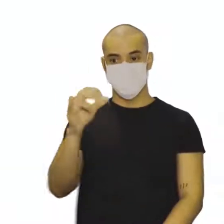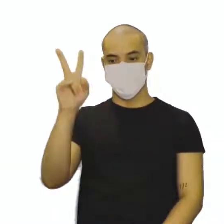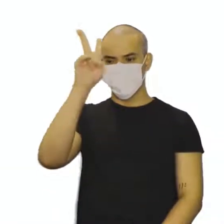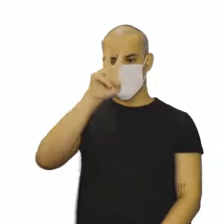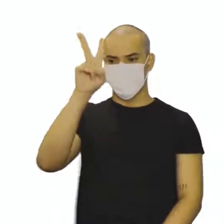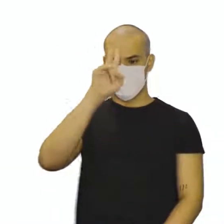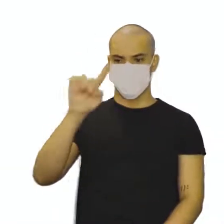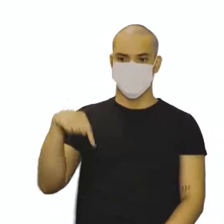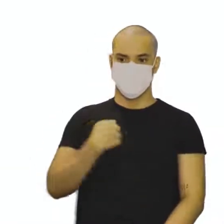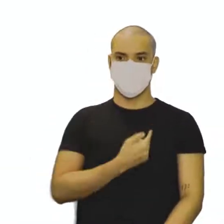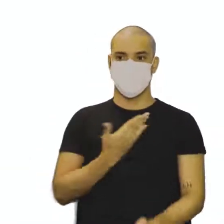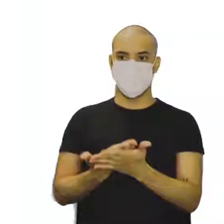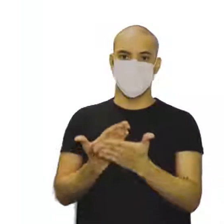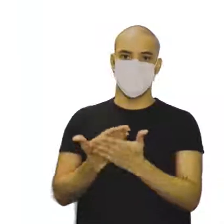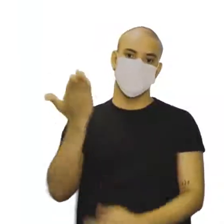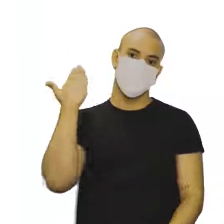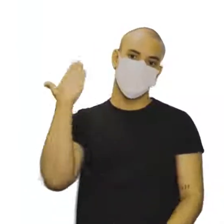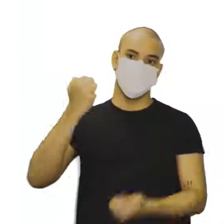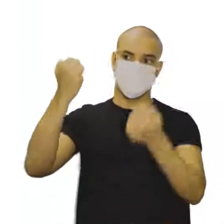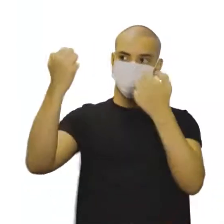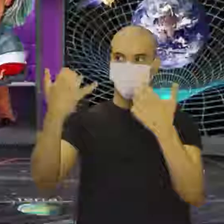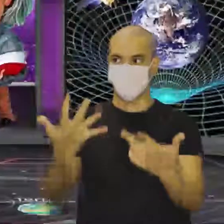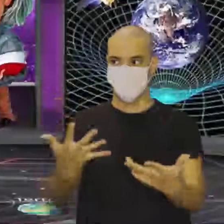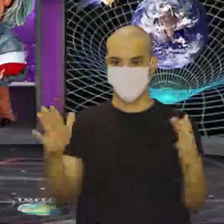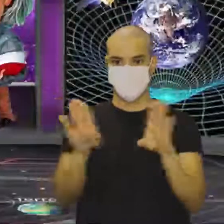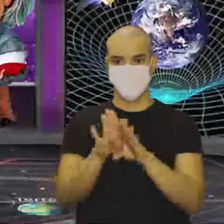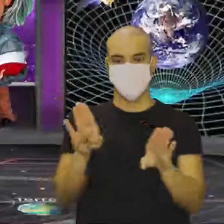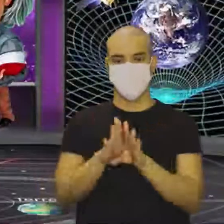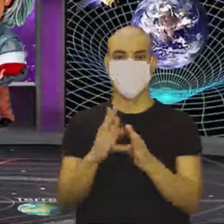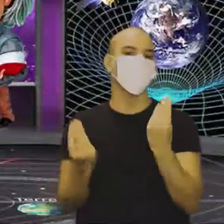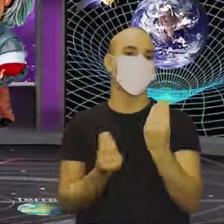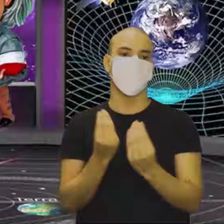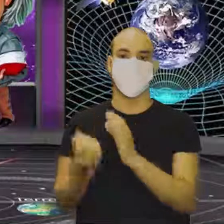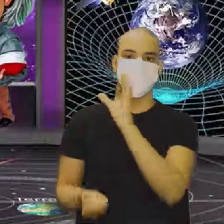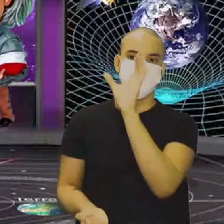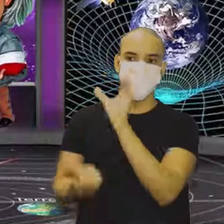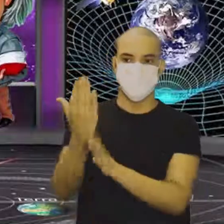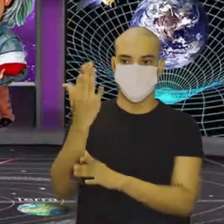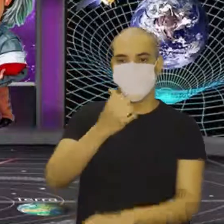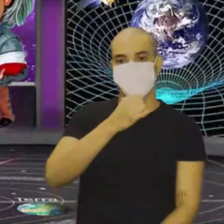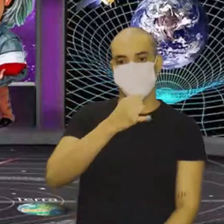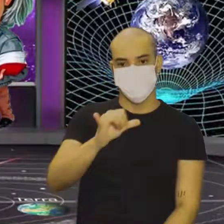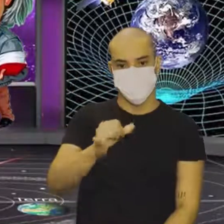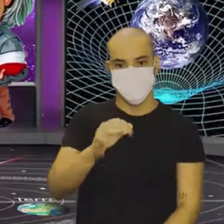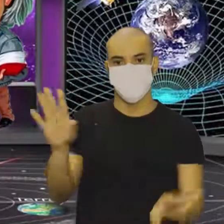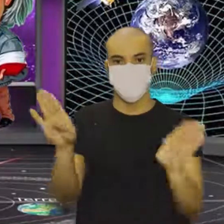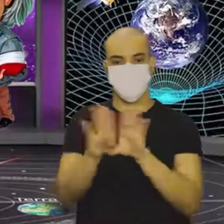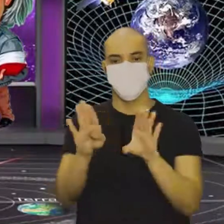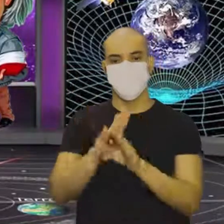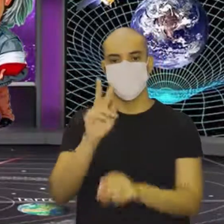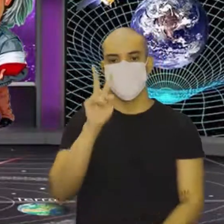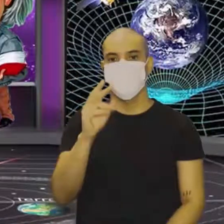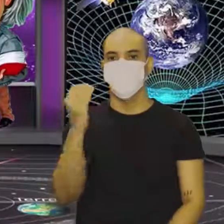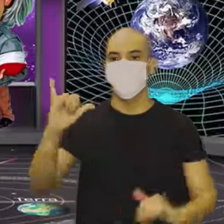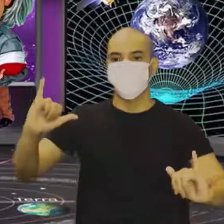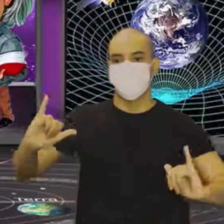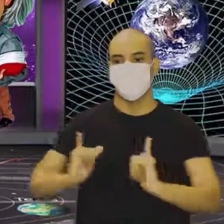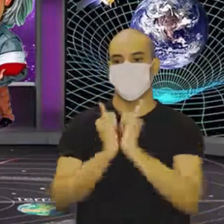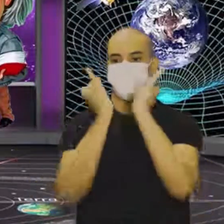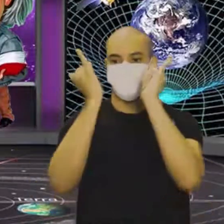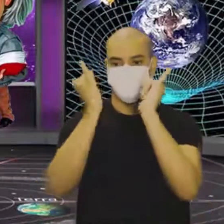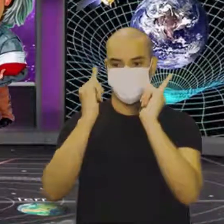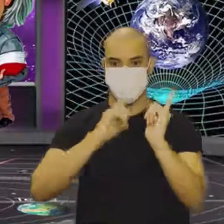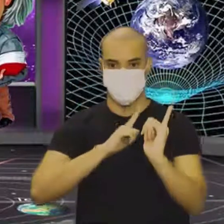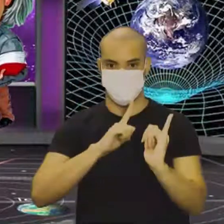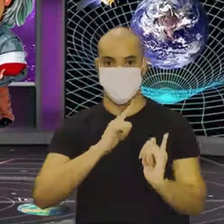Lembra que a gente falou uma aula a respeito disso? A gente falou como é gerada a energia. Aí nós vimos lá a questão das usinas que